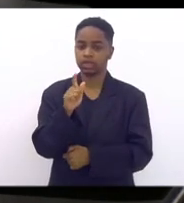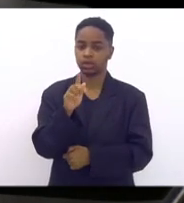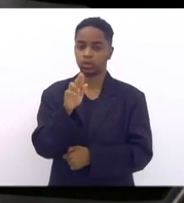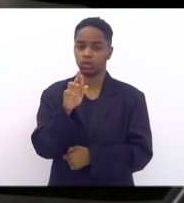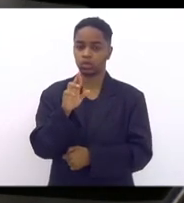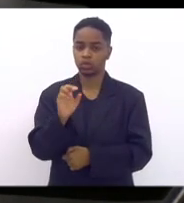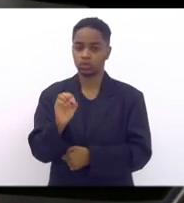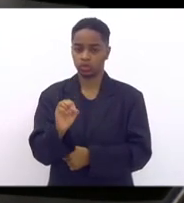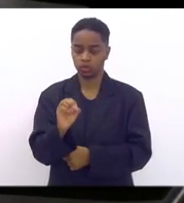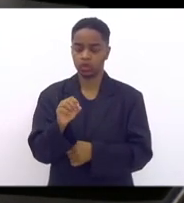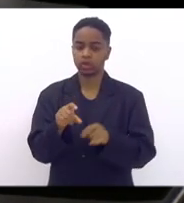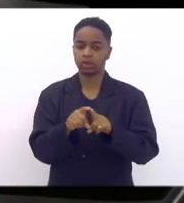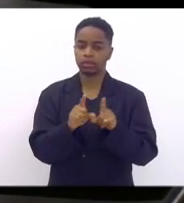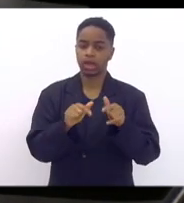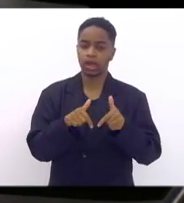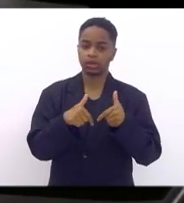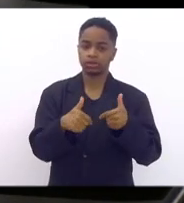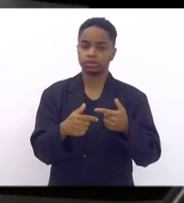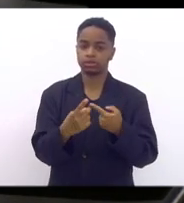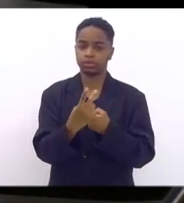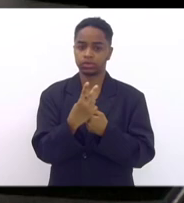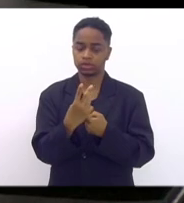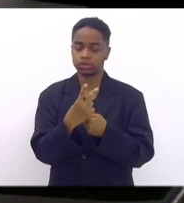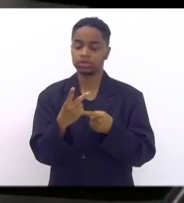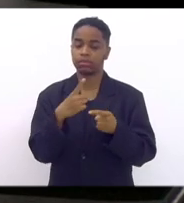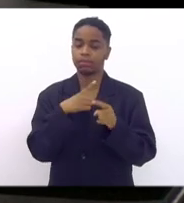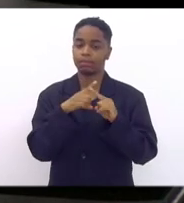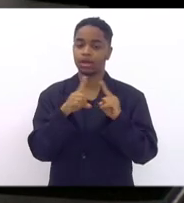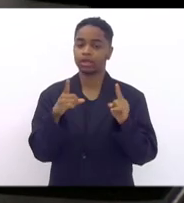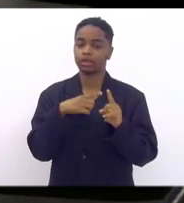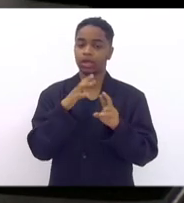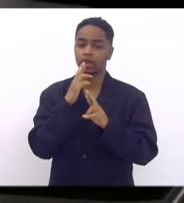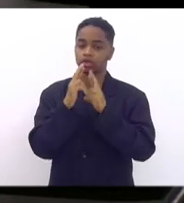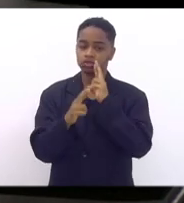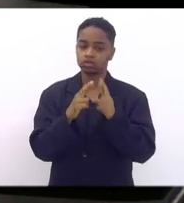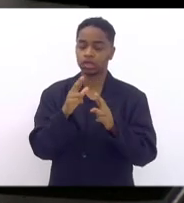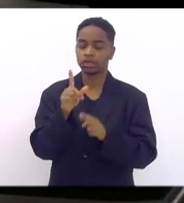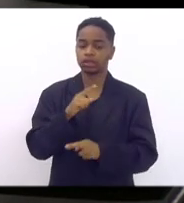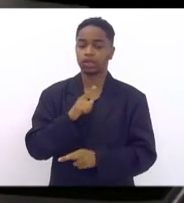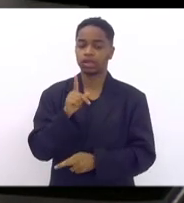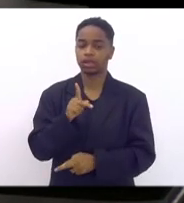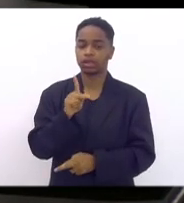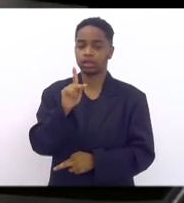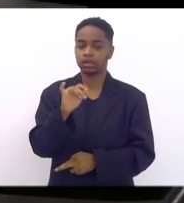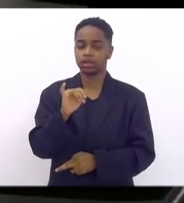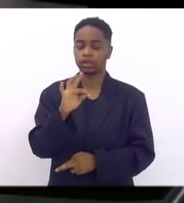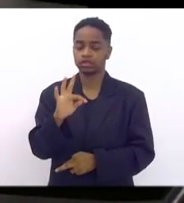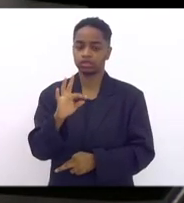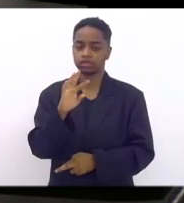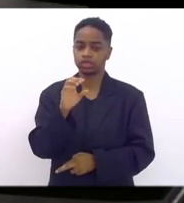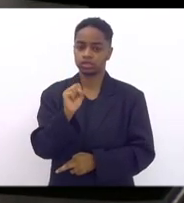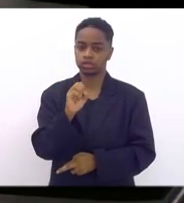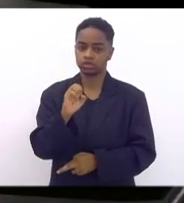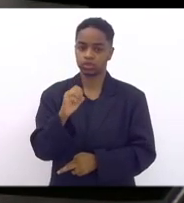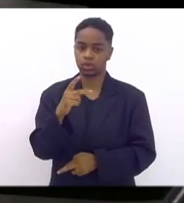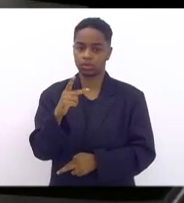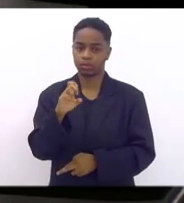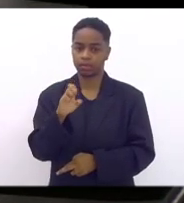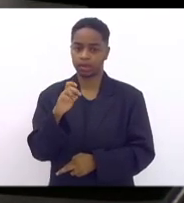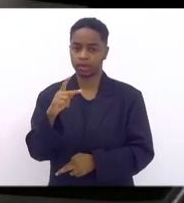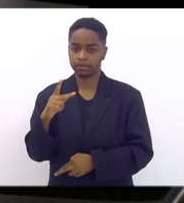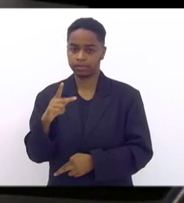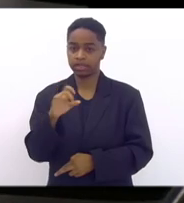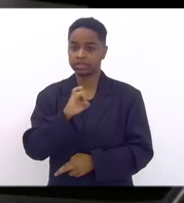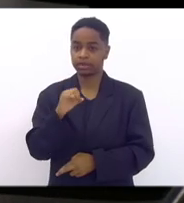eles têm que ter medidas de prevenção e tudo resulta num kit chamado kit sopep que é um kit para Emergência primeira emergência